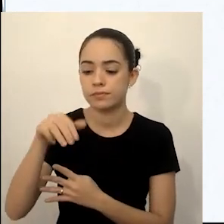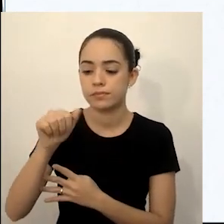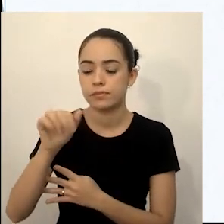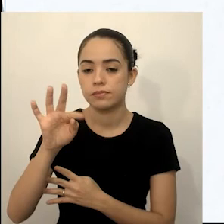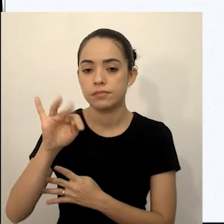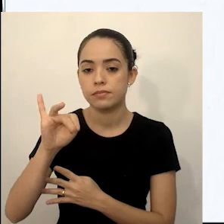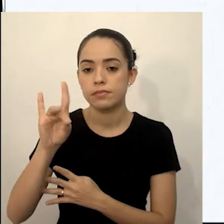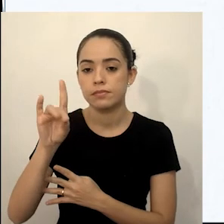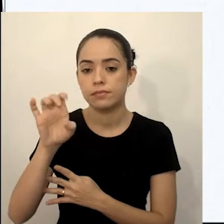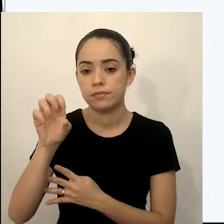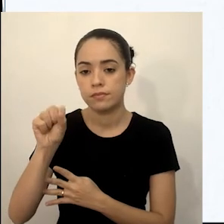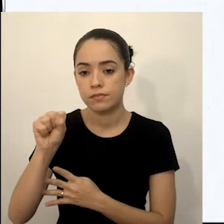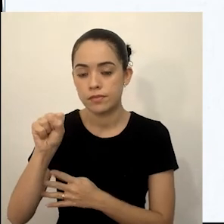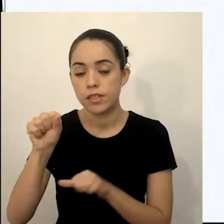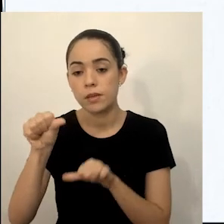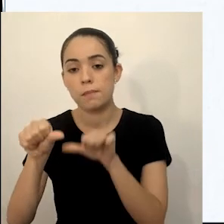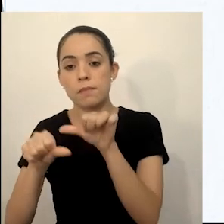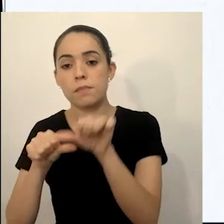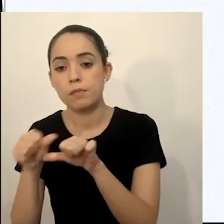espermátides em